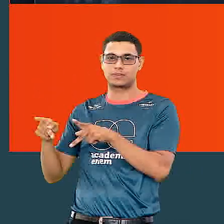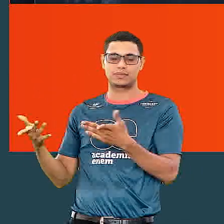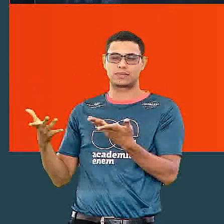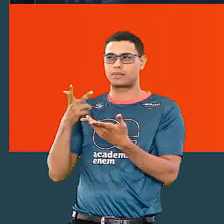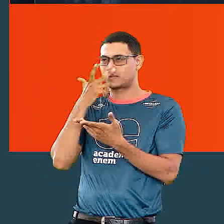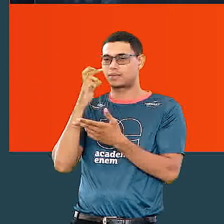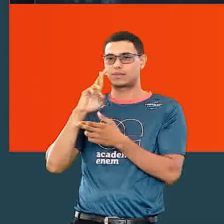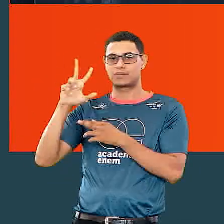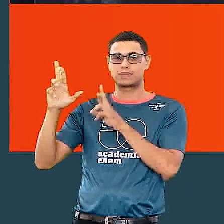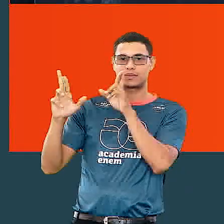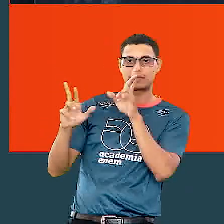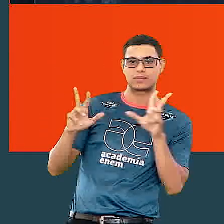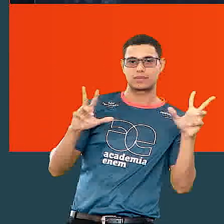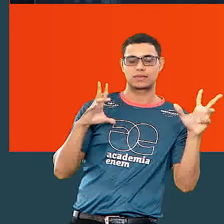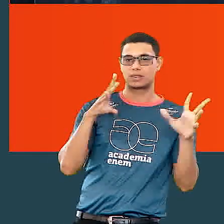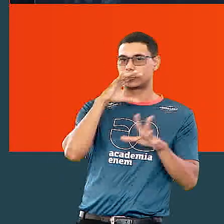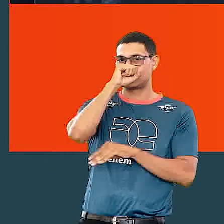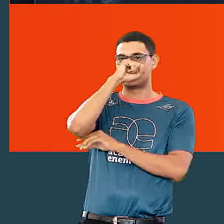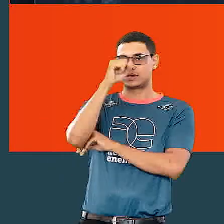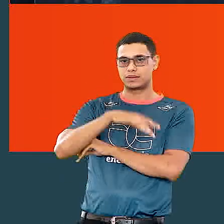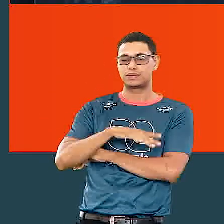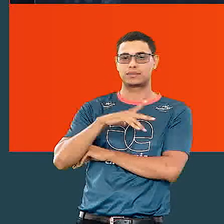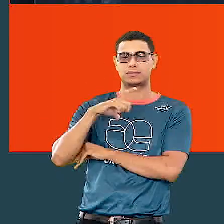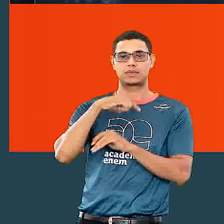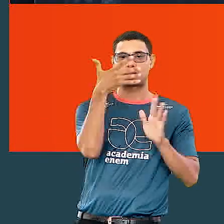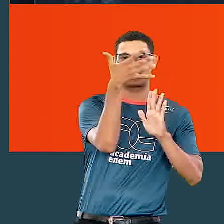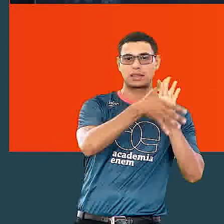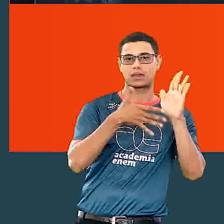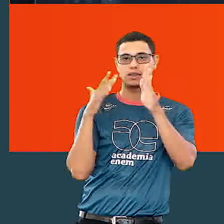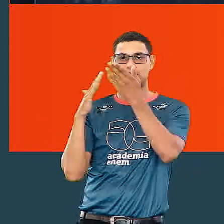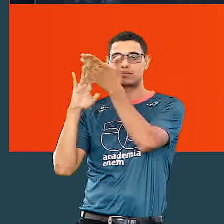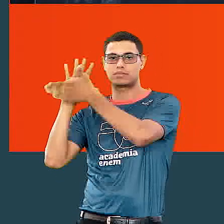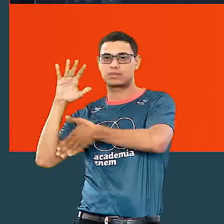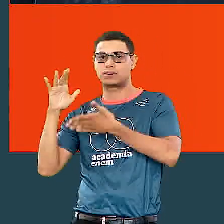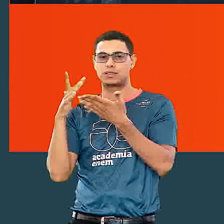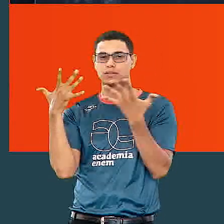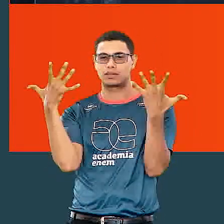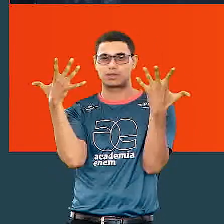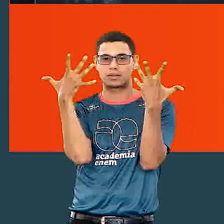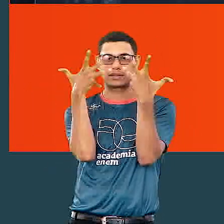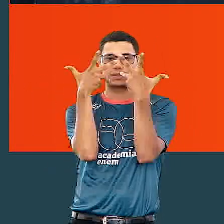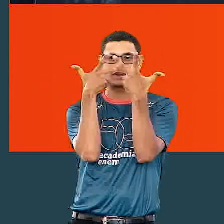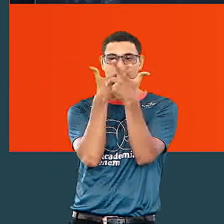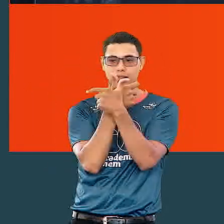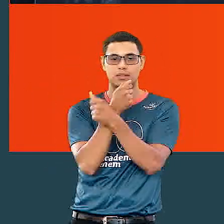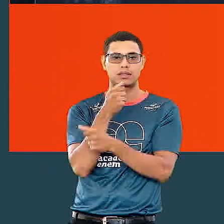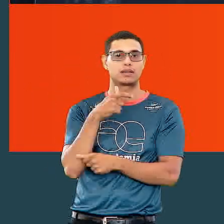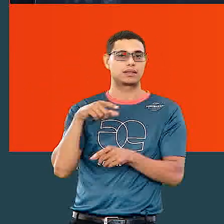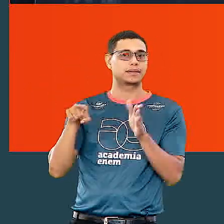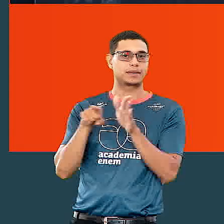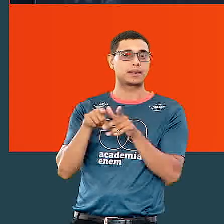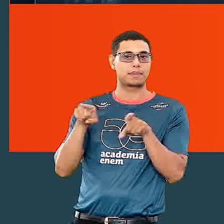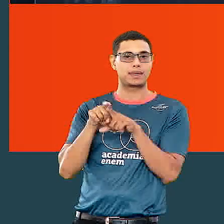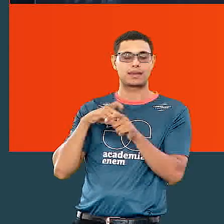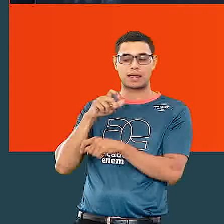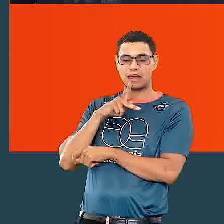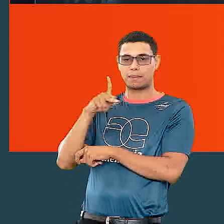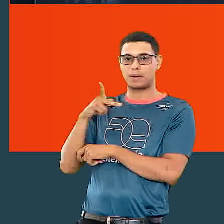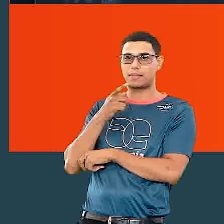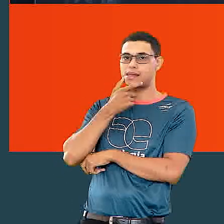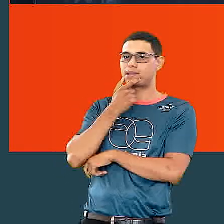Olha a diferença brutal entre os dois textos. Que lindo, que beautiful. Beautiful é Duolingo também, anota aí, tá?